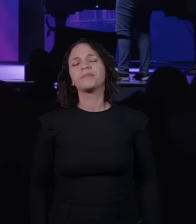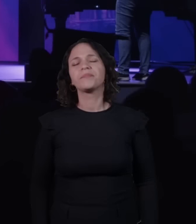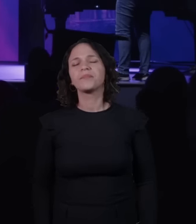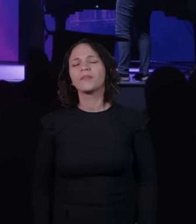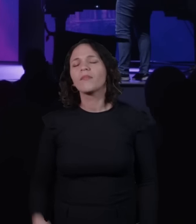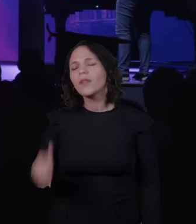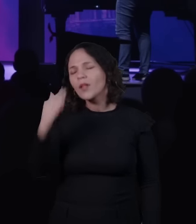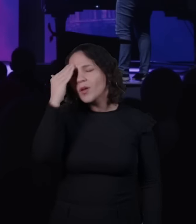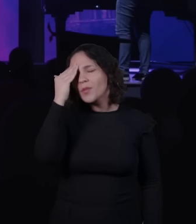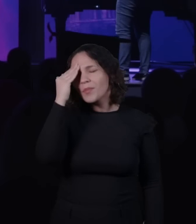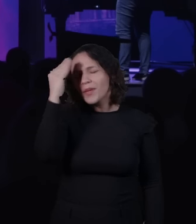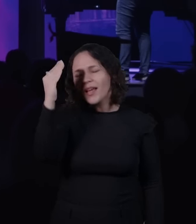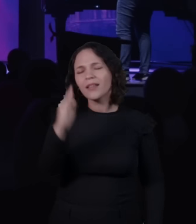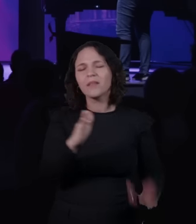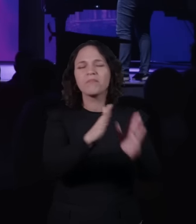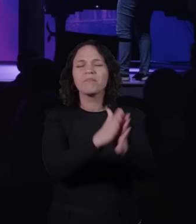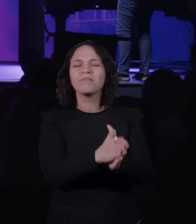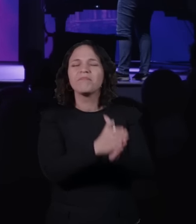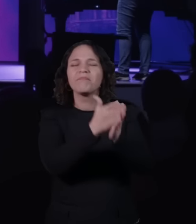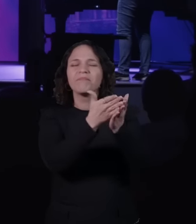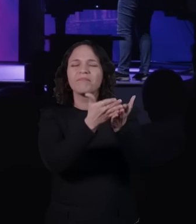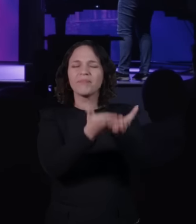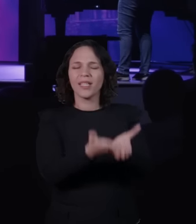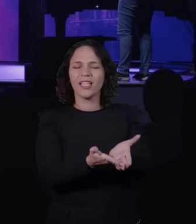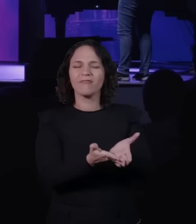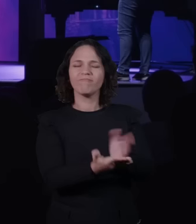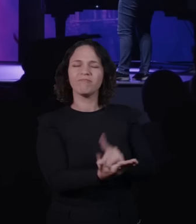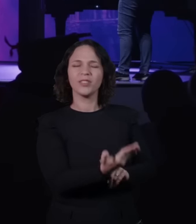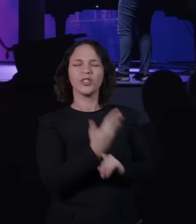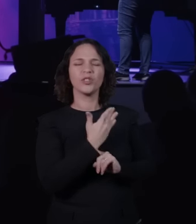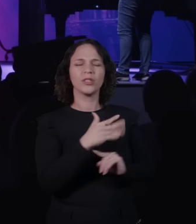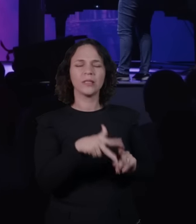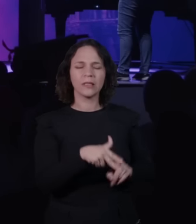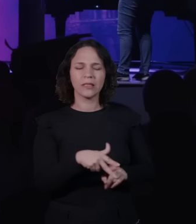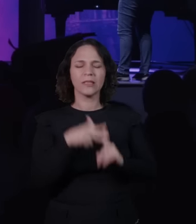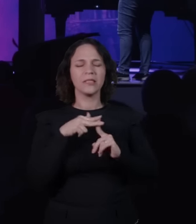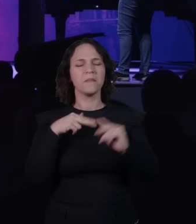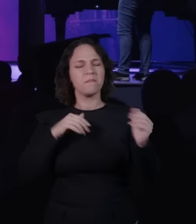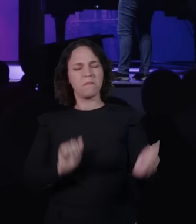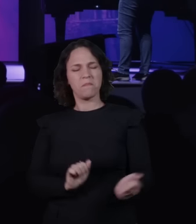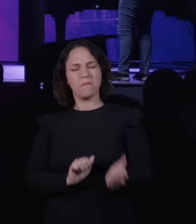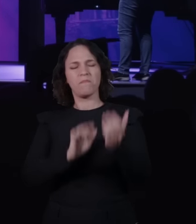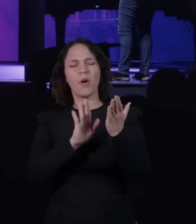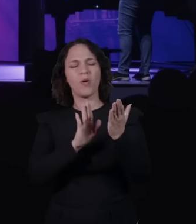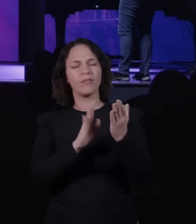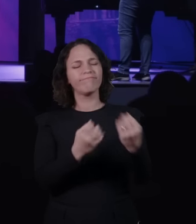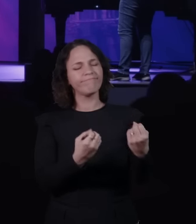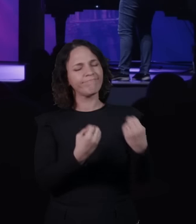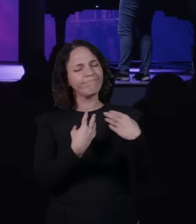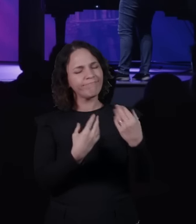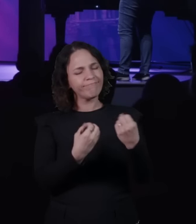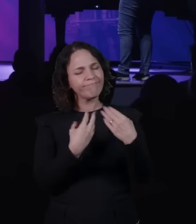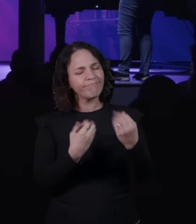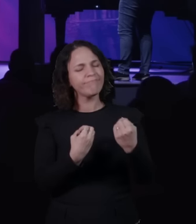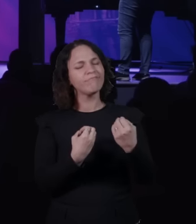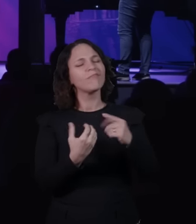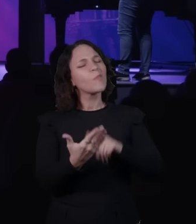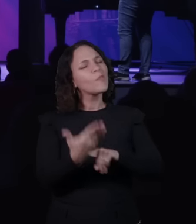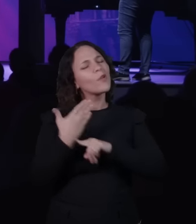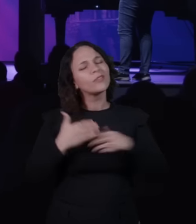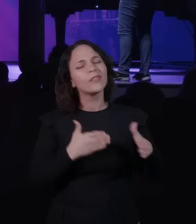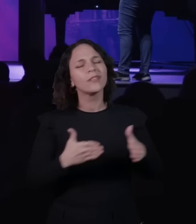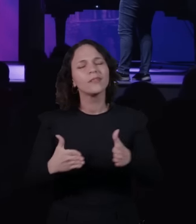Obrigado pela palavra que nos exorta, nos confronta, que nos ensina, que nos aponta a